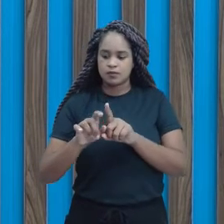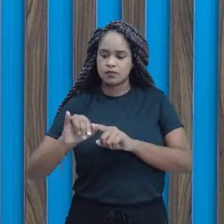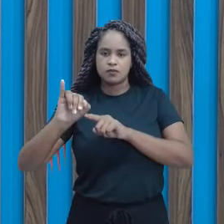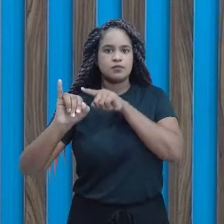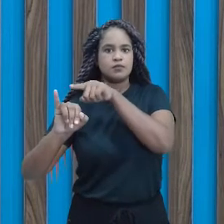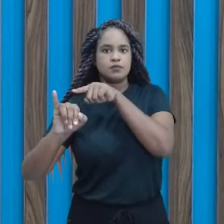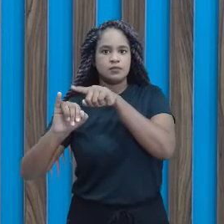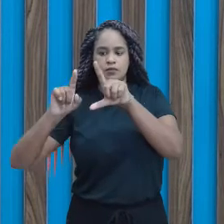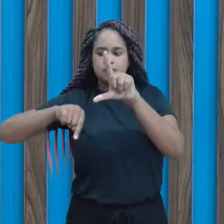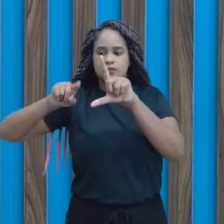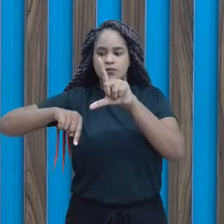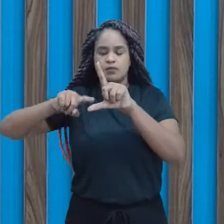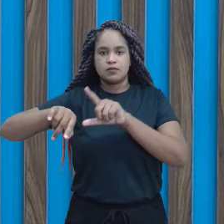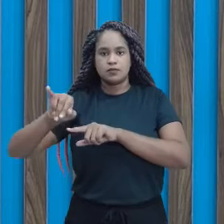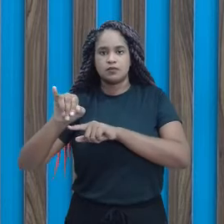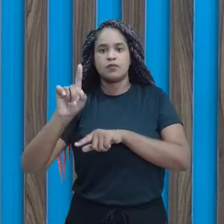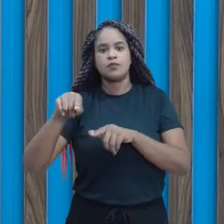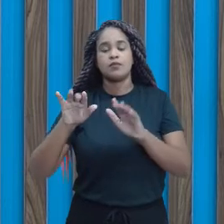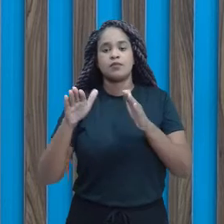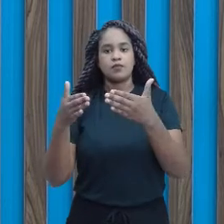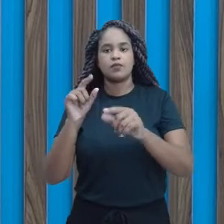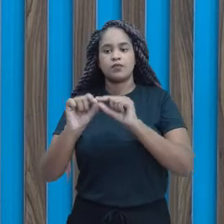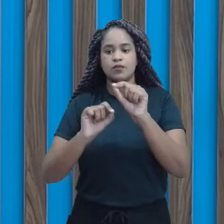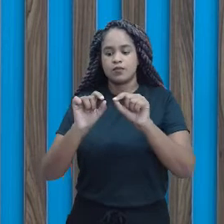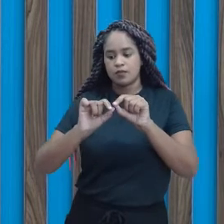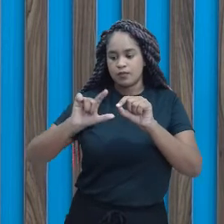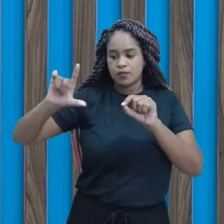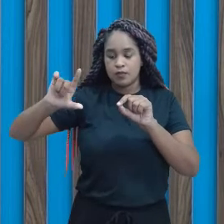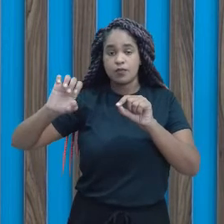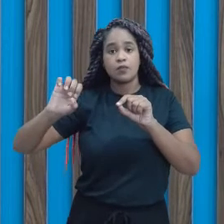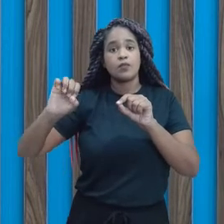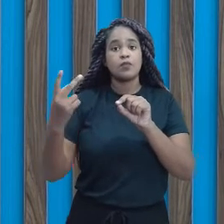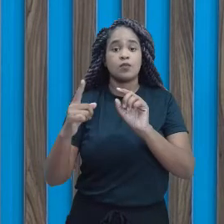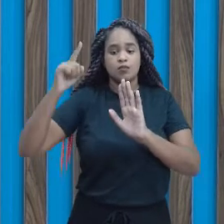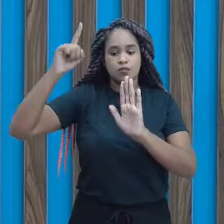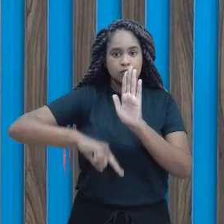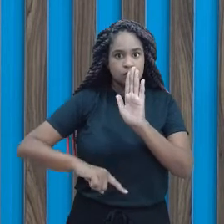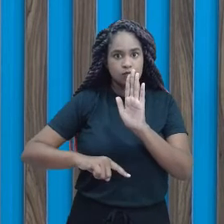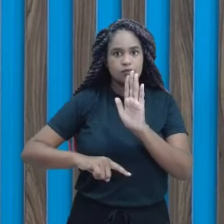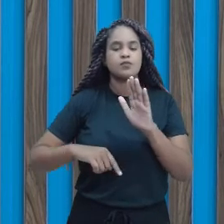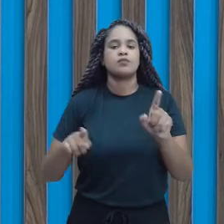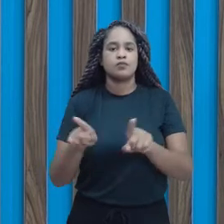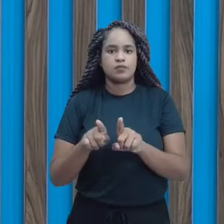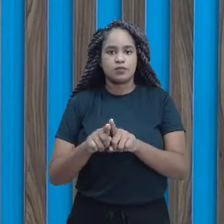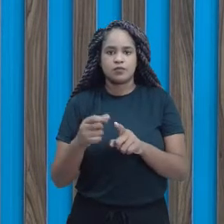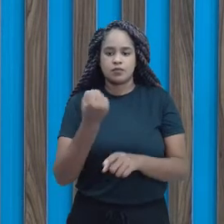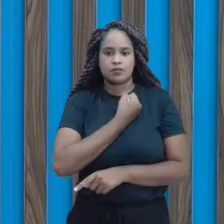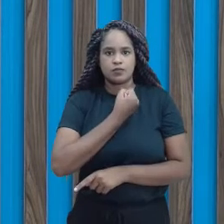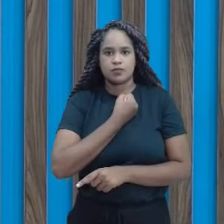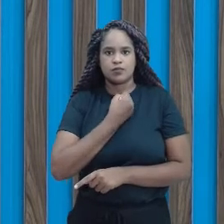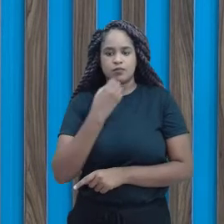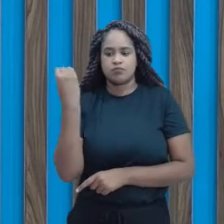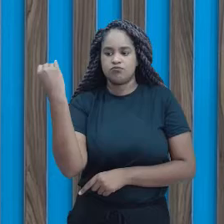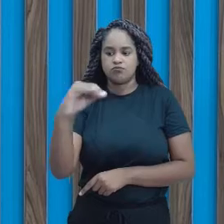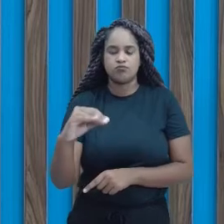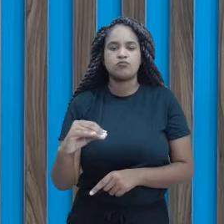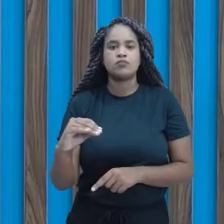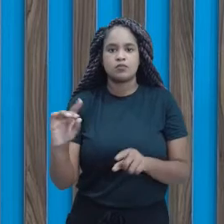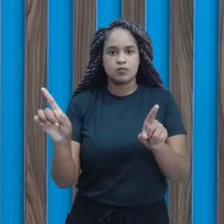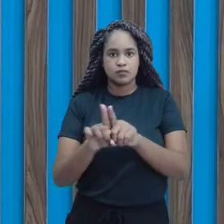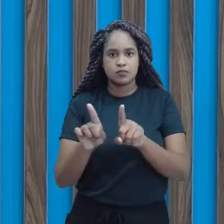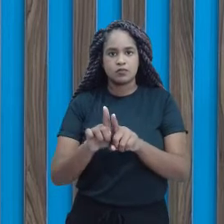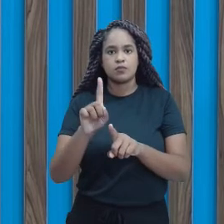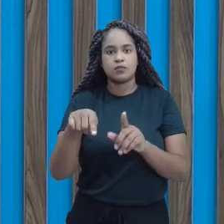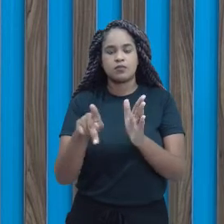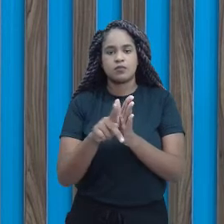do valor, é em relação ao aumento e ao desconto. E a gente coloca ali também o número na forma decimal, que também é